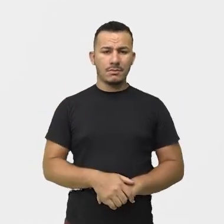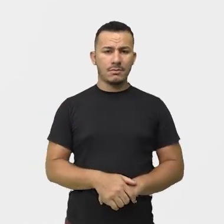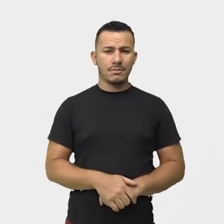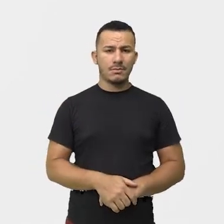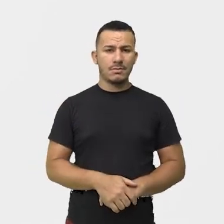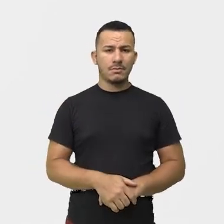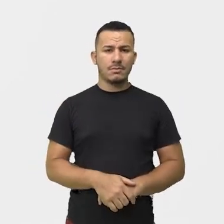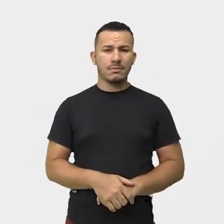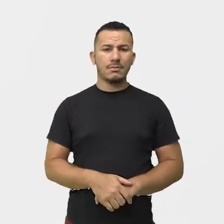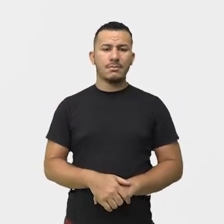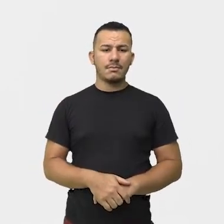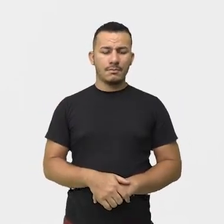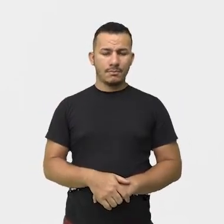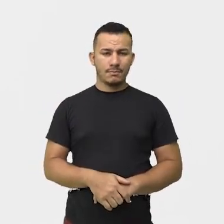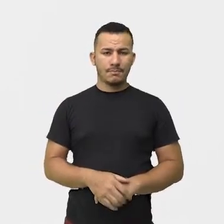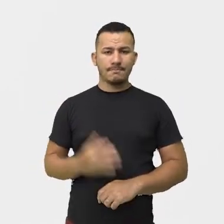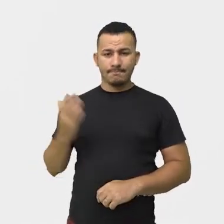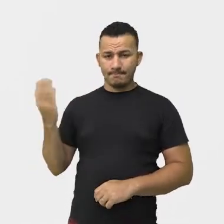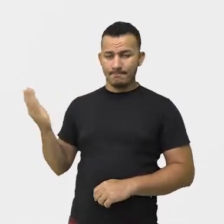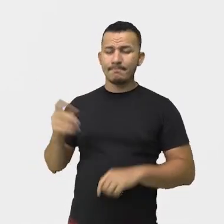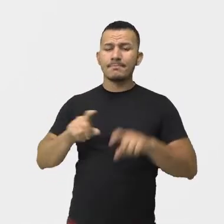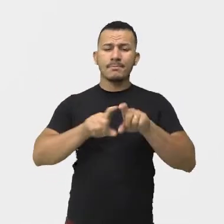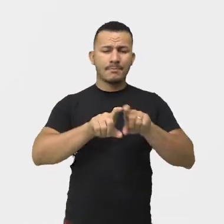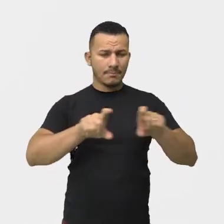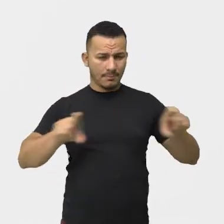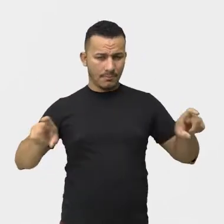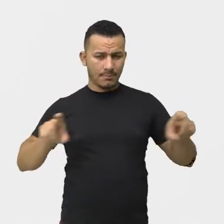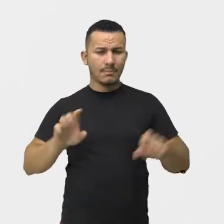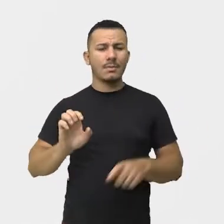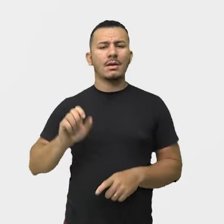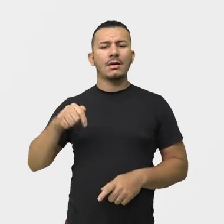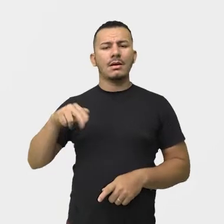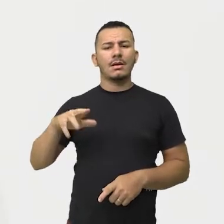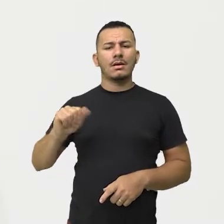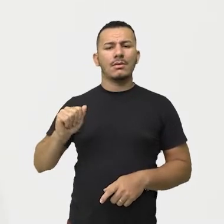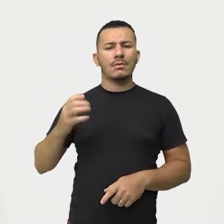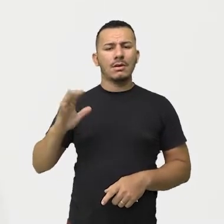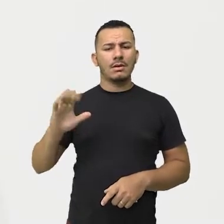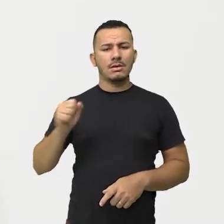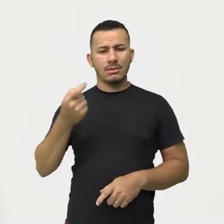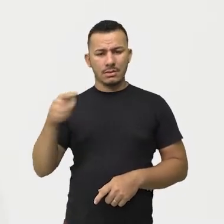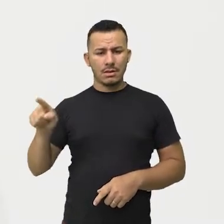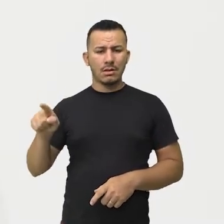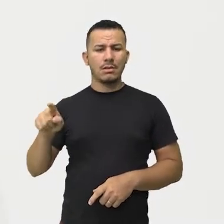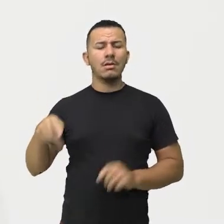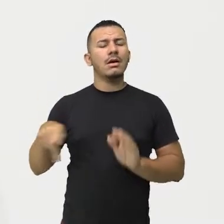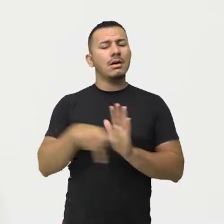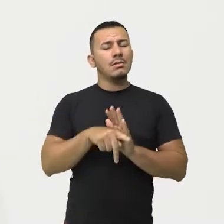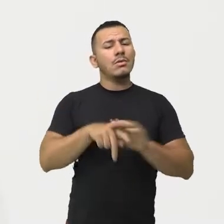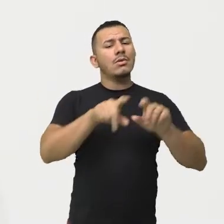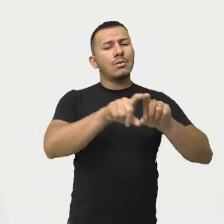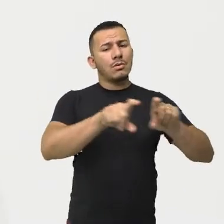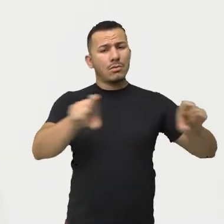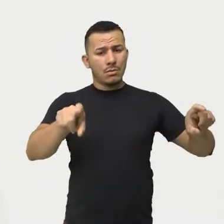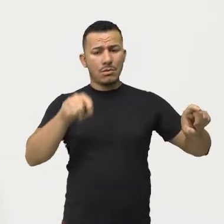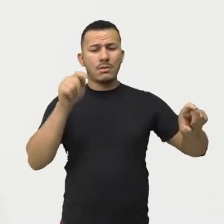olha só, equação, né? O que diz aí, ó? São sentenças